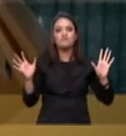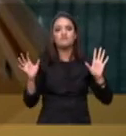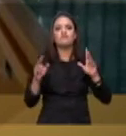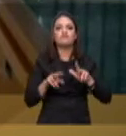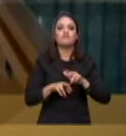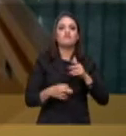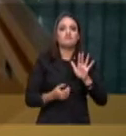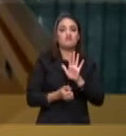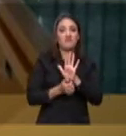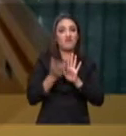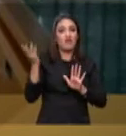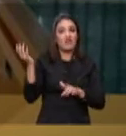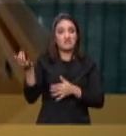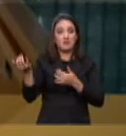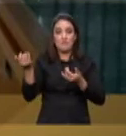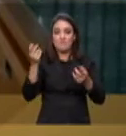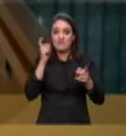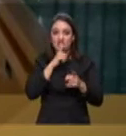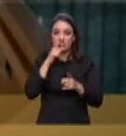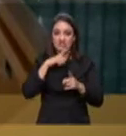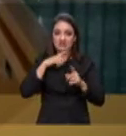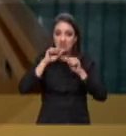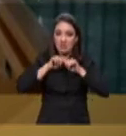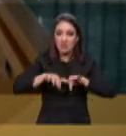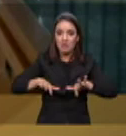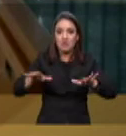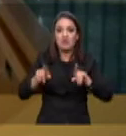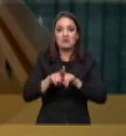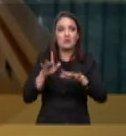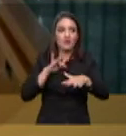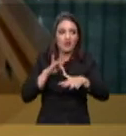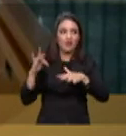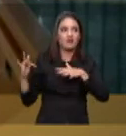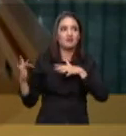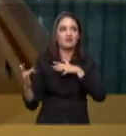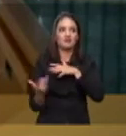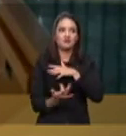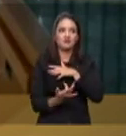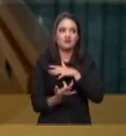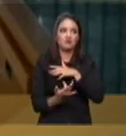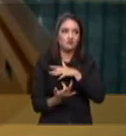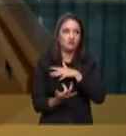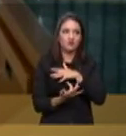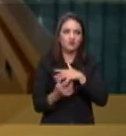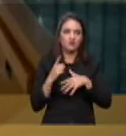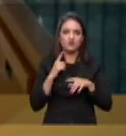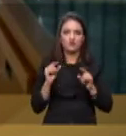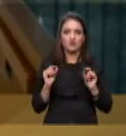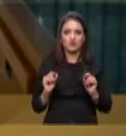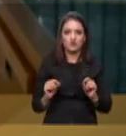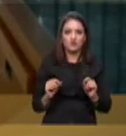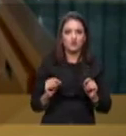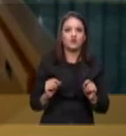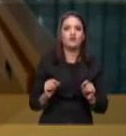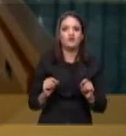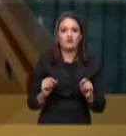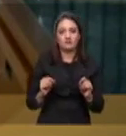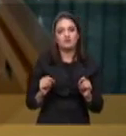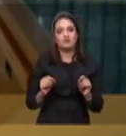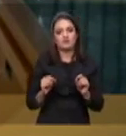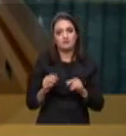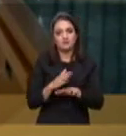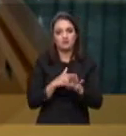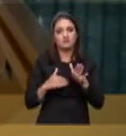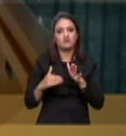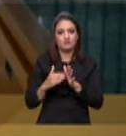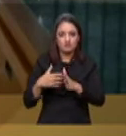muitas mentiras que circulam basicamente nas redes sociais, não poderiam mesmo ter sido vislumbradas em toda a extensão e